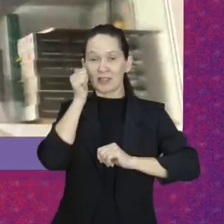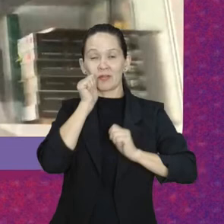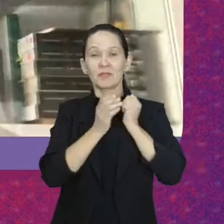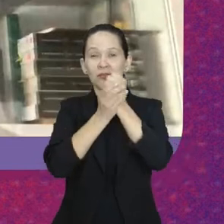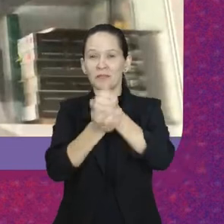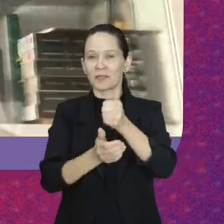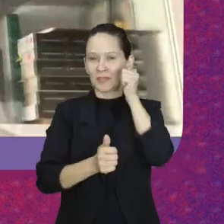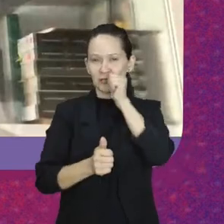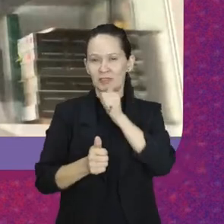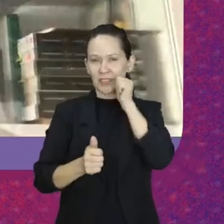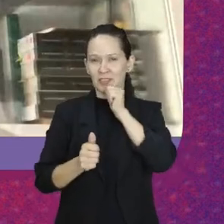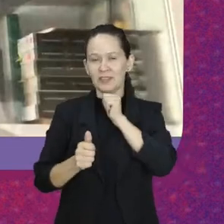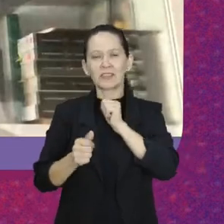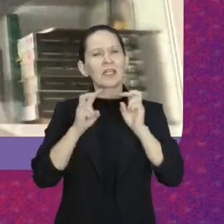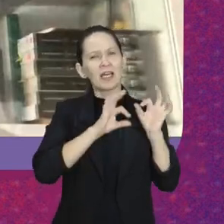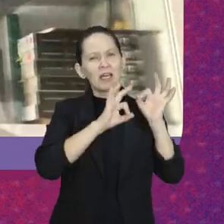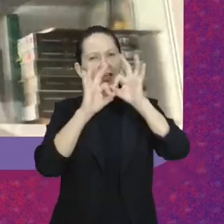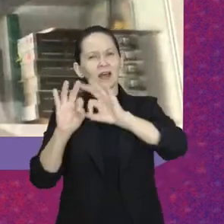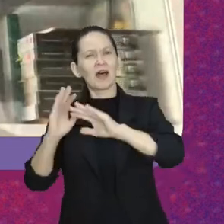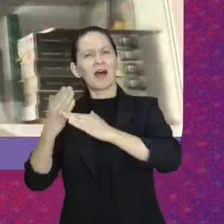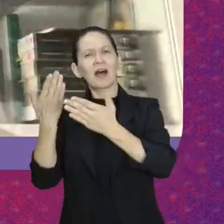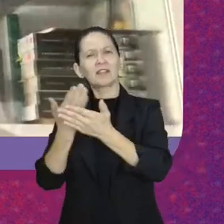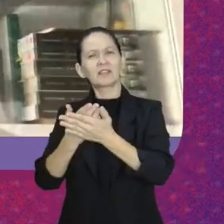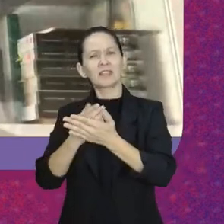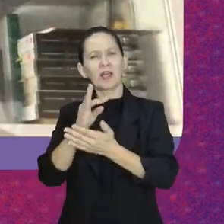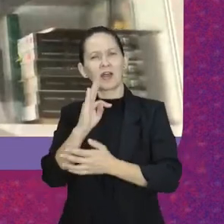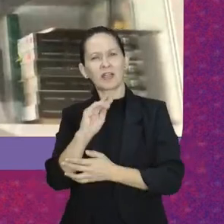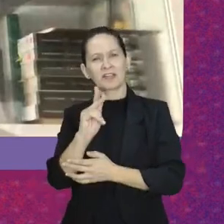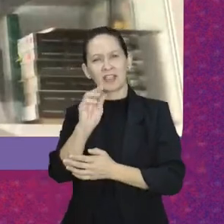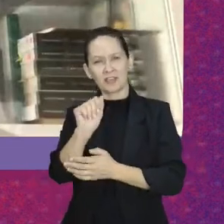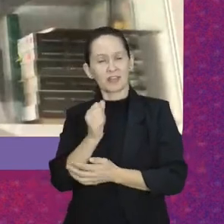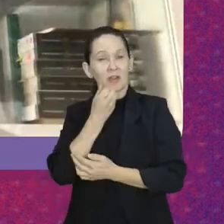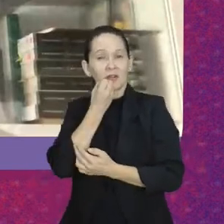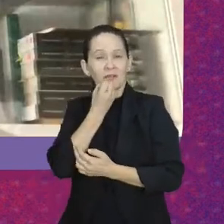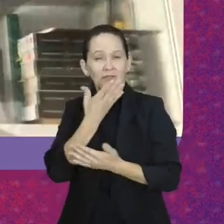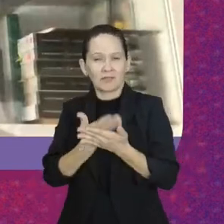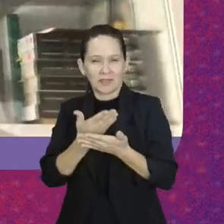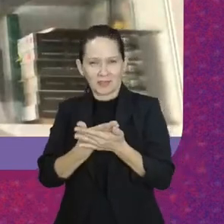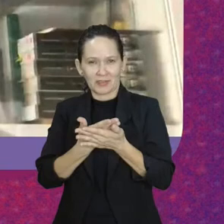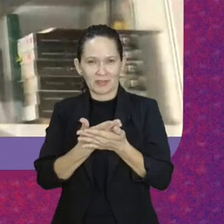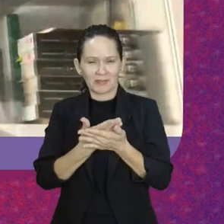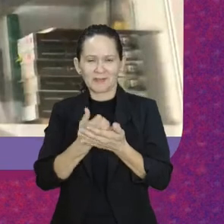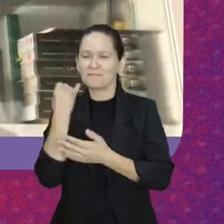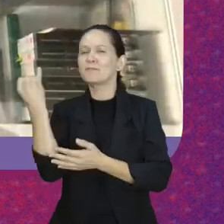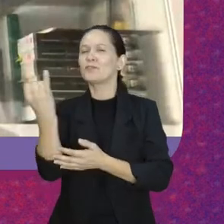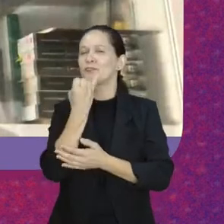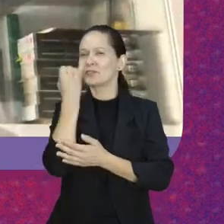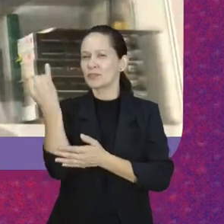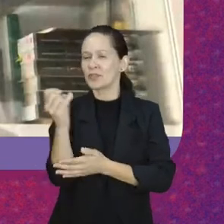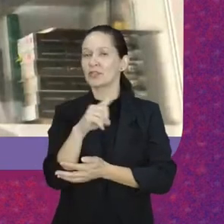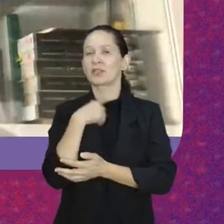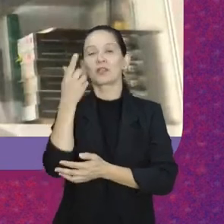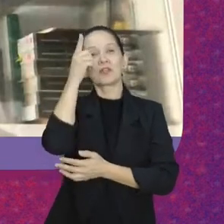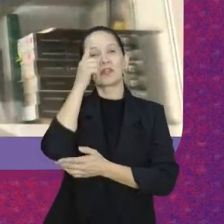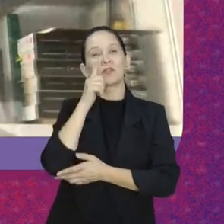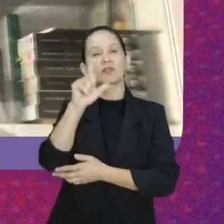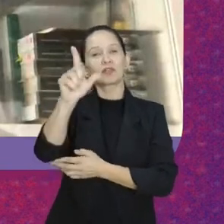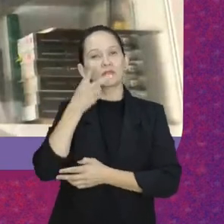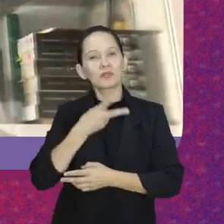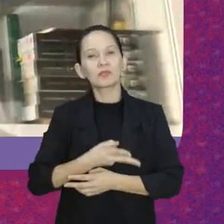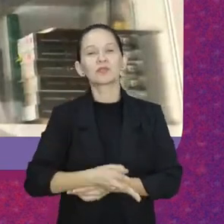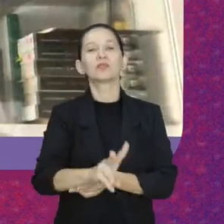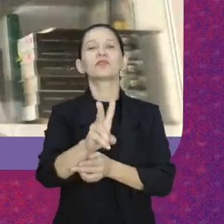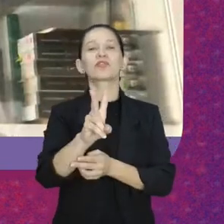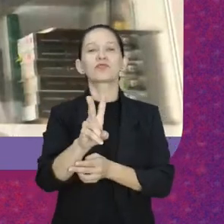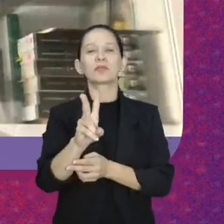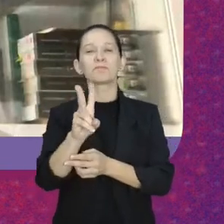Elas a assistir às aulas da TICA, que estão muito boas, serão muito importantes para que nós continuemos